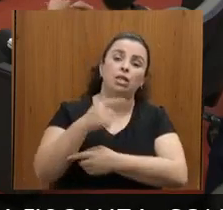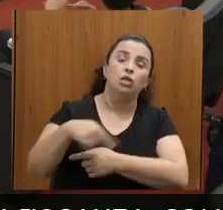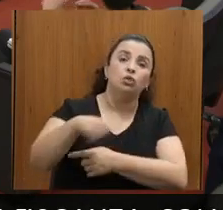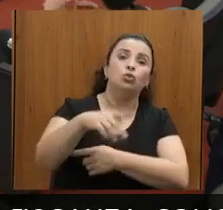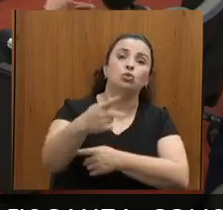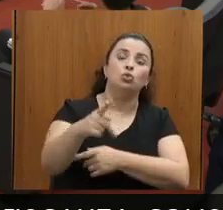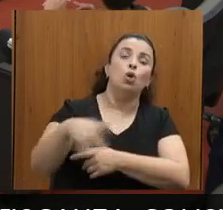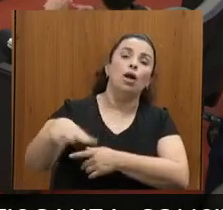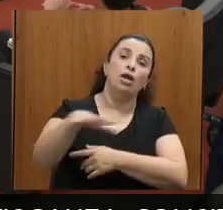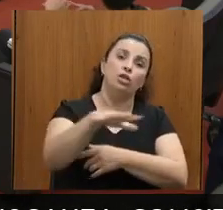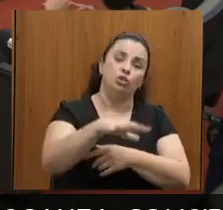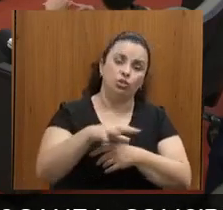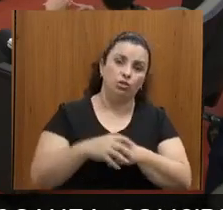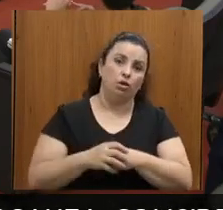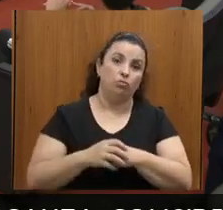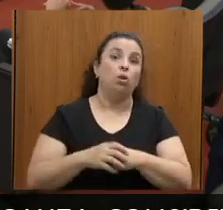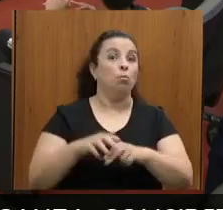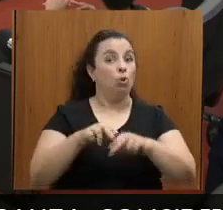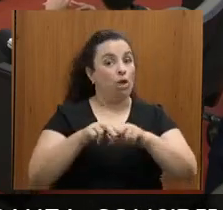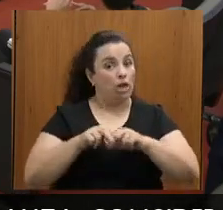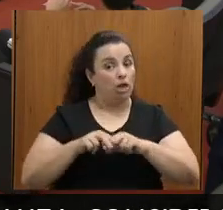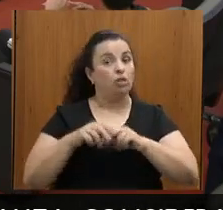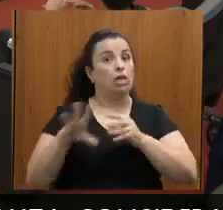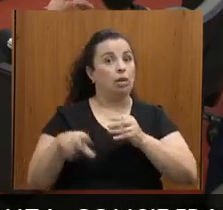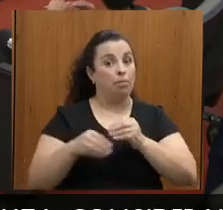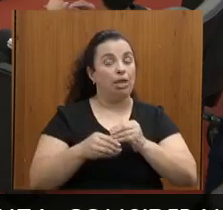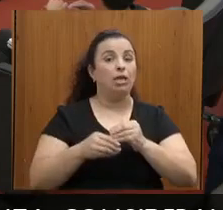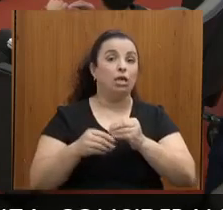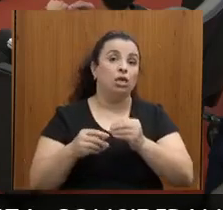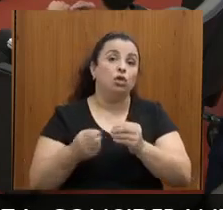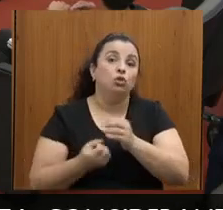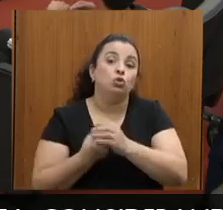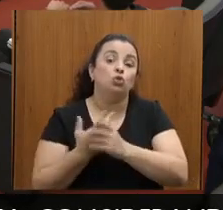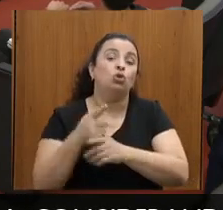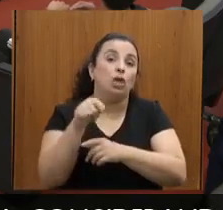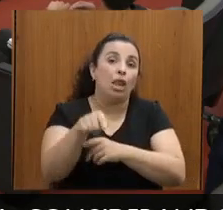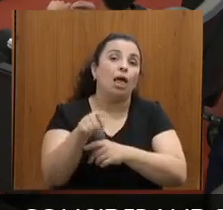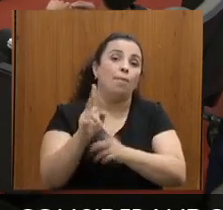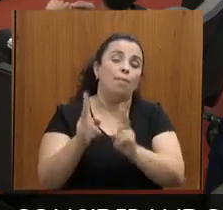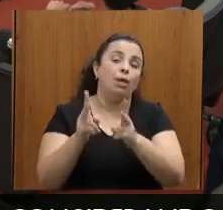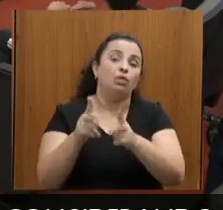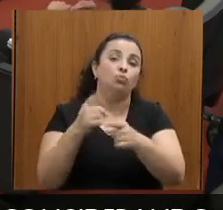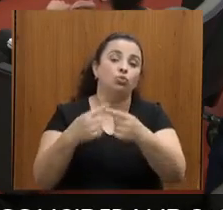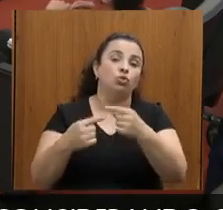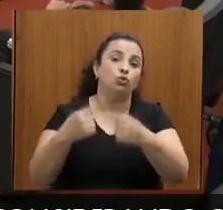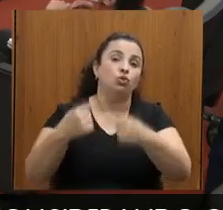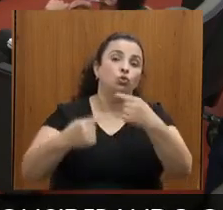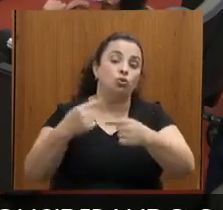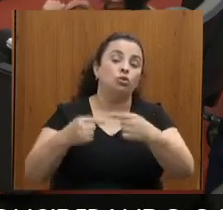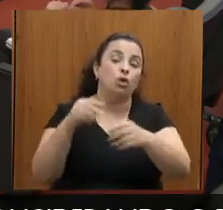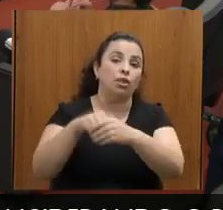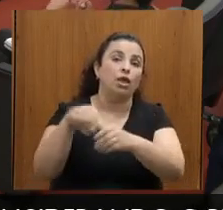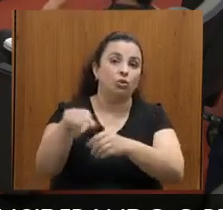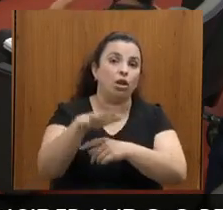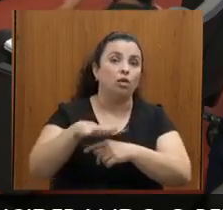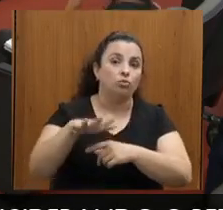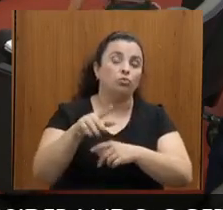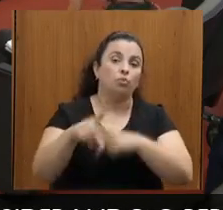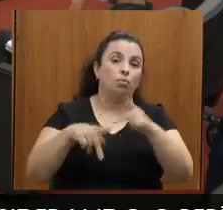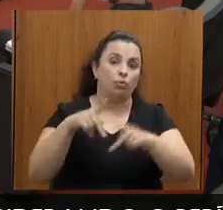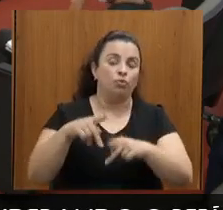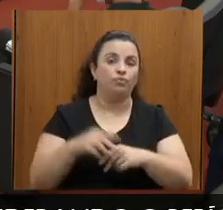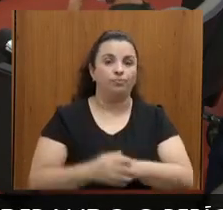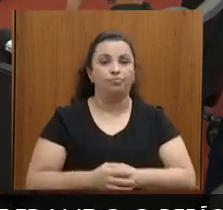tem nada melhor do que através dessas emendas que nascem de lá. Perfeito. Posso? Obrigada, deputado Marquinhos